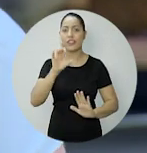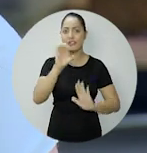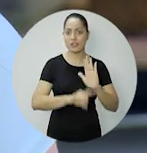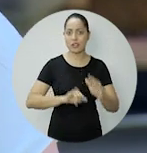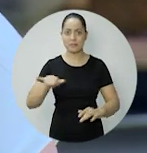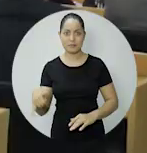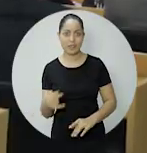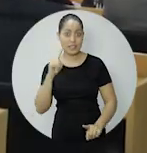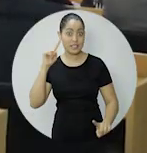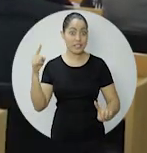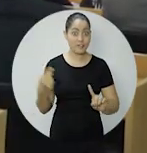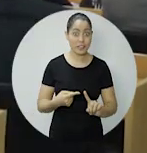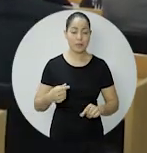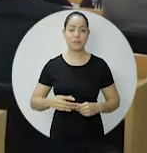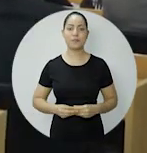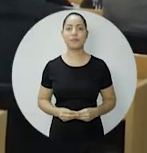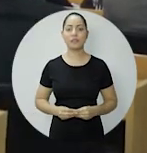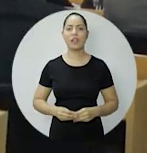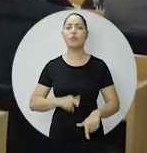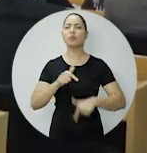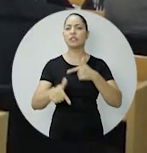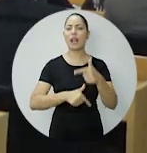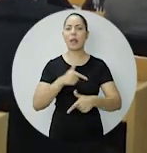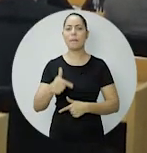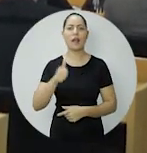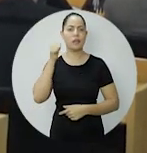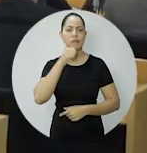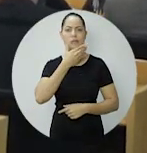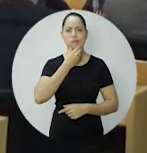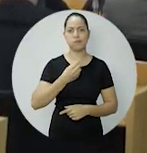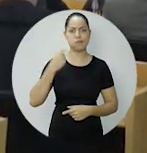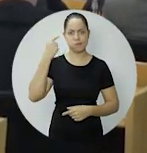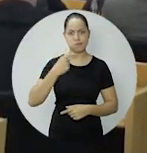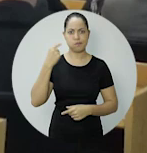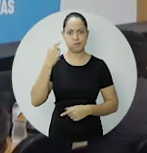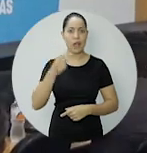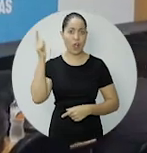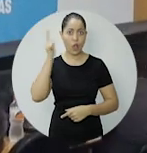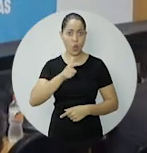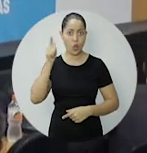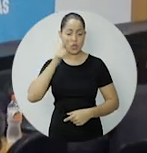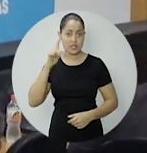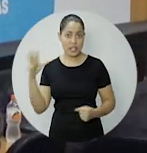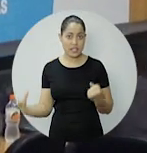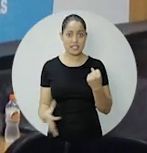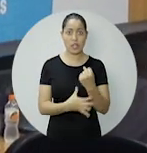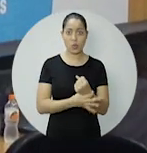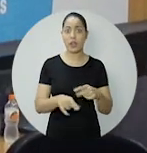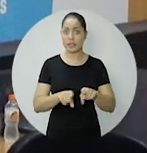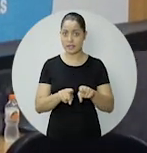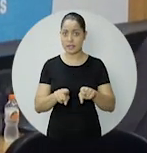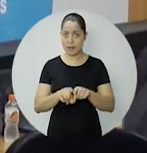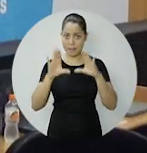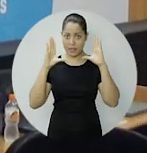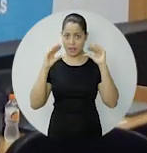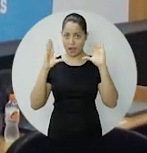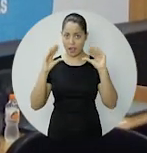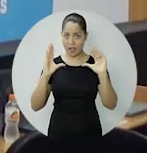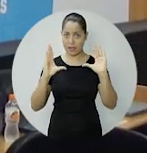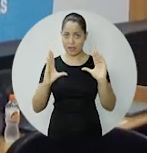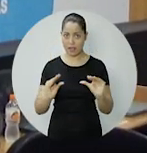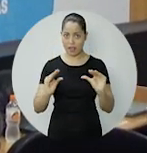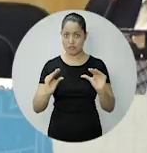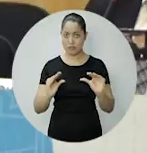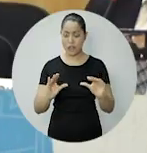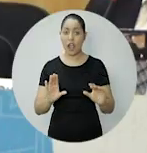seus desafios. Para que o exercício da profissão de todo advogado e advogada seja realizado com segurança e tranquilidade, a